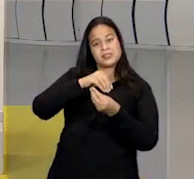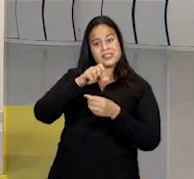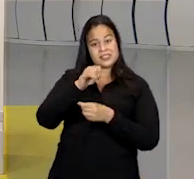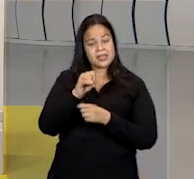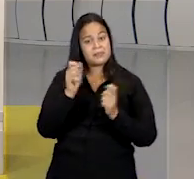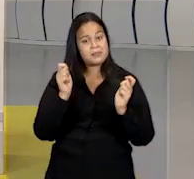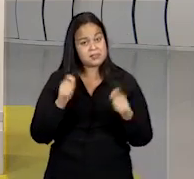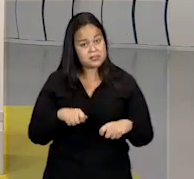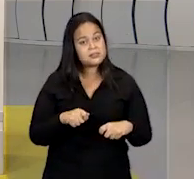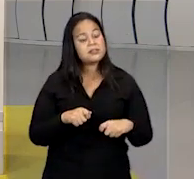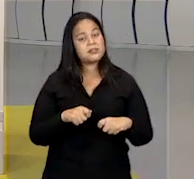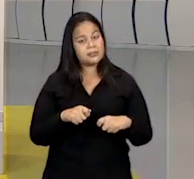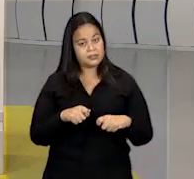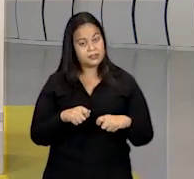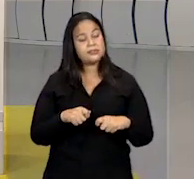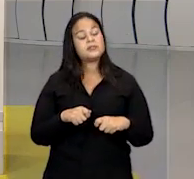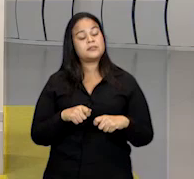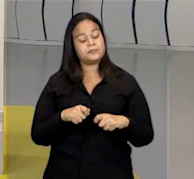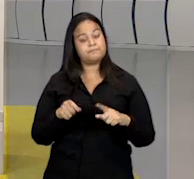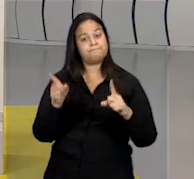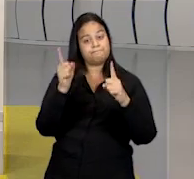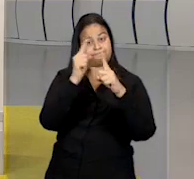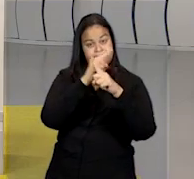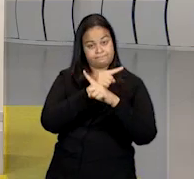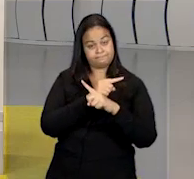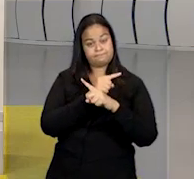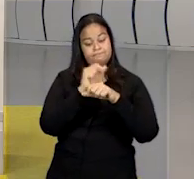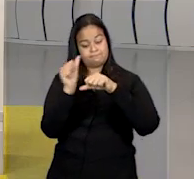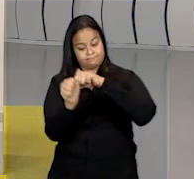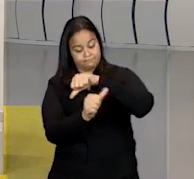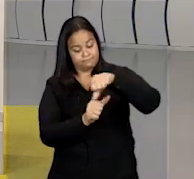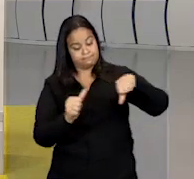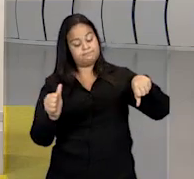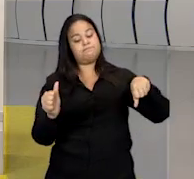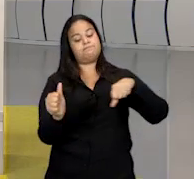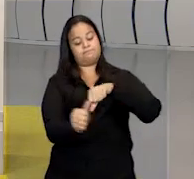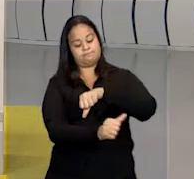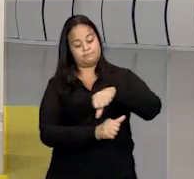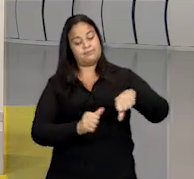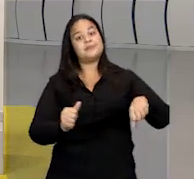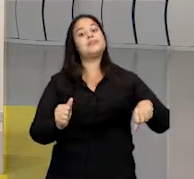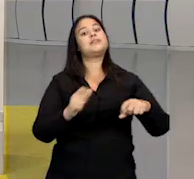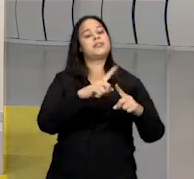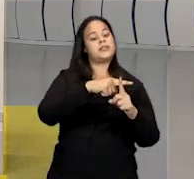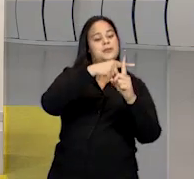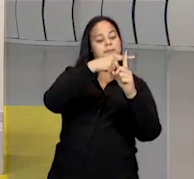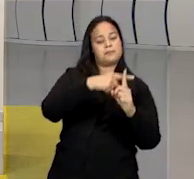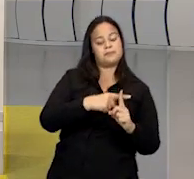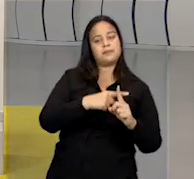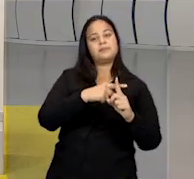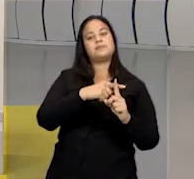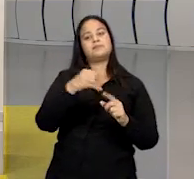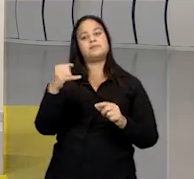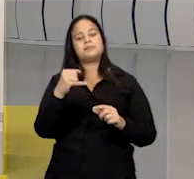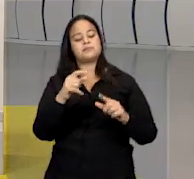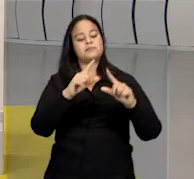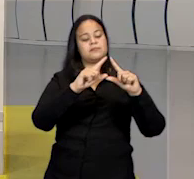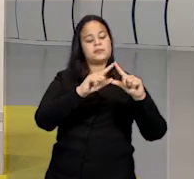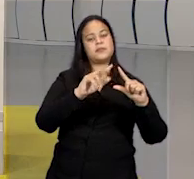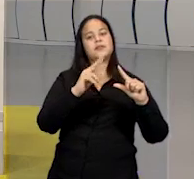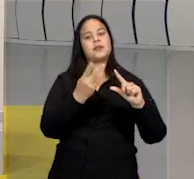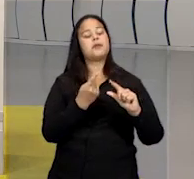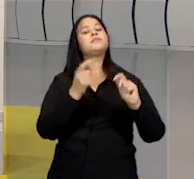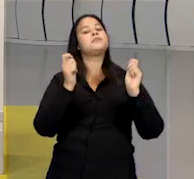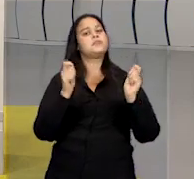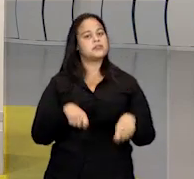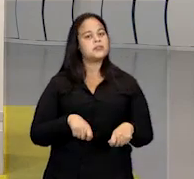o caso de ter necessidade de inverter, você inverte também o sinal do ΔH. Se não